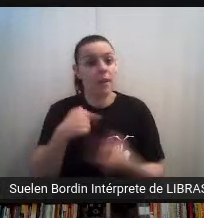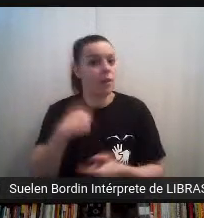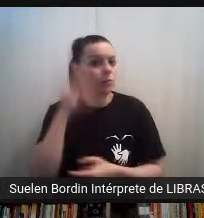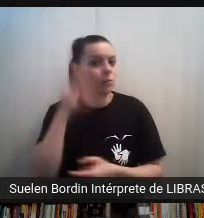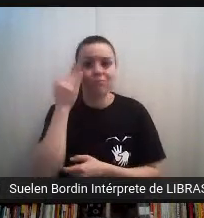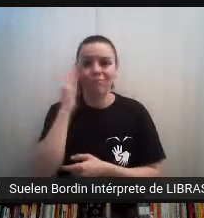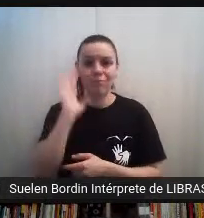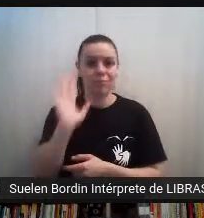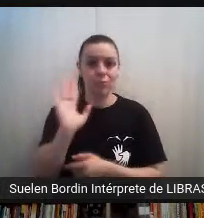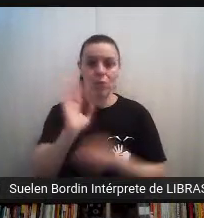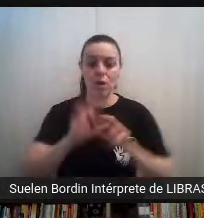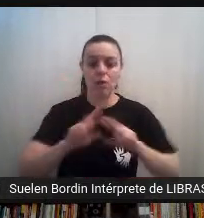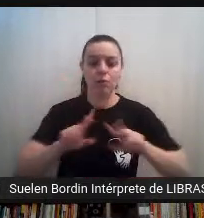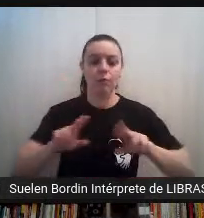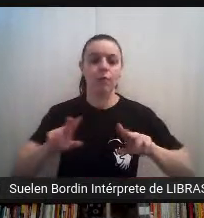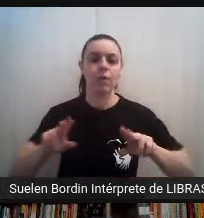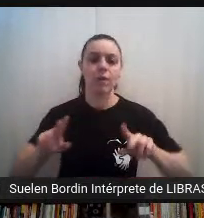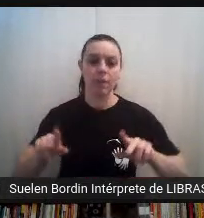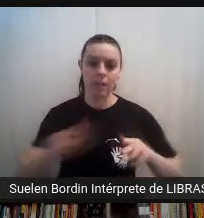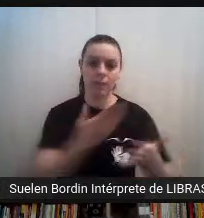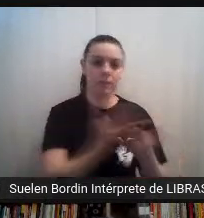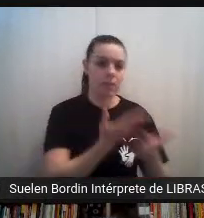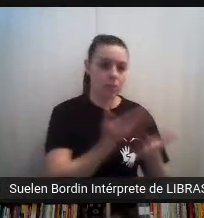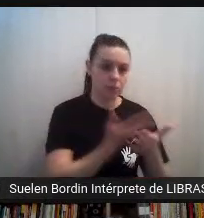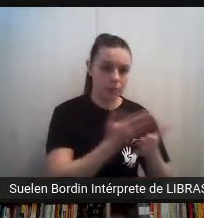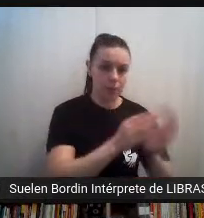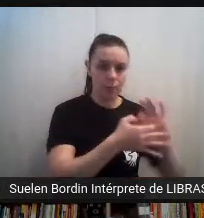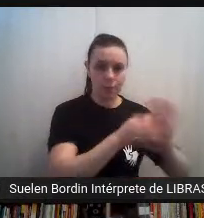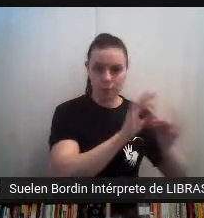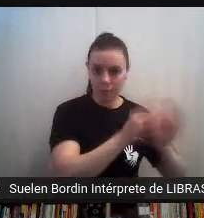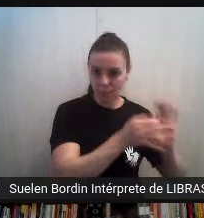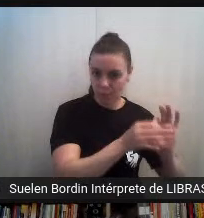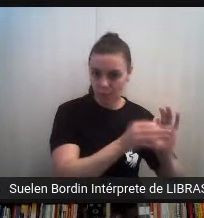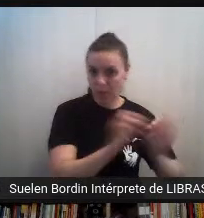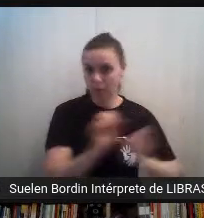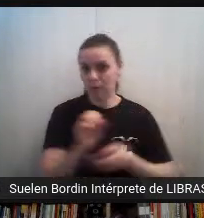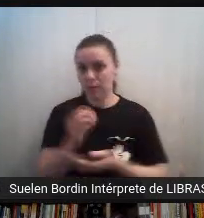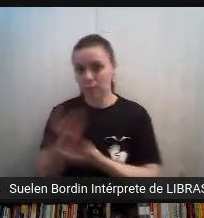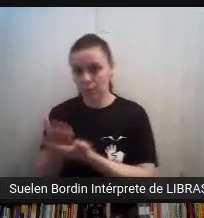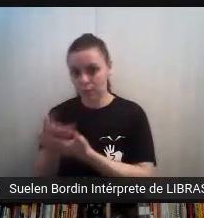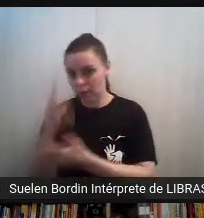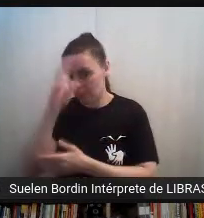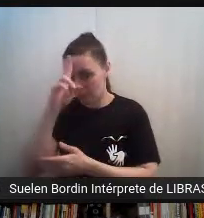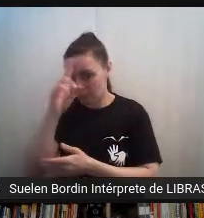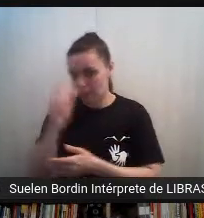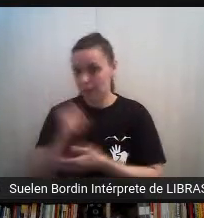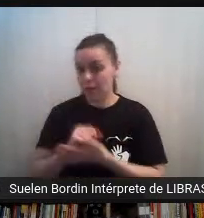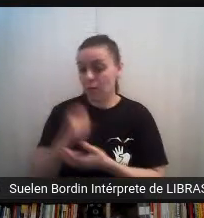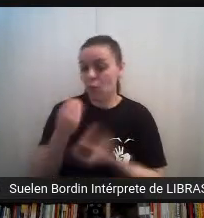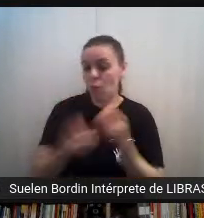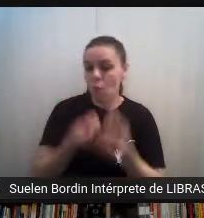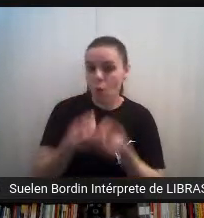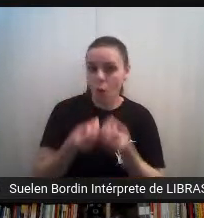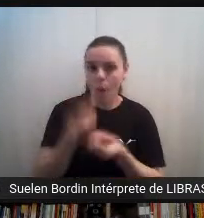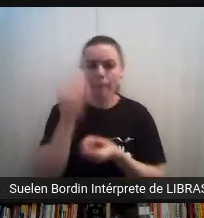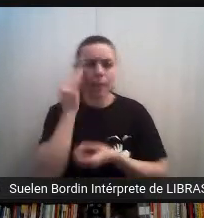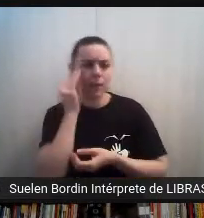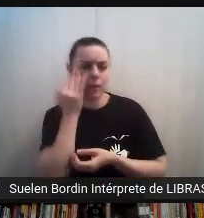mais específica, são diferentes, né? Aquela interpretação, aquela resolução.